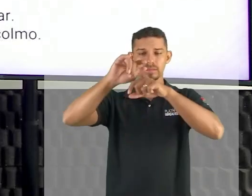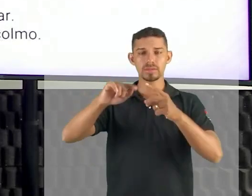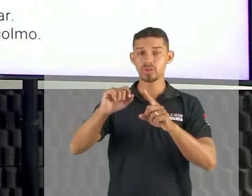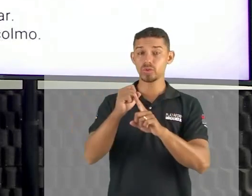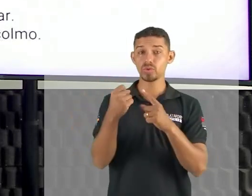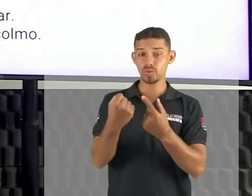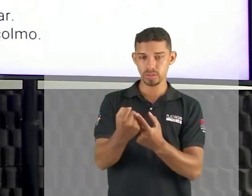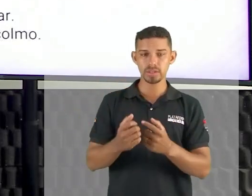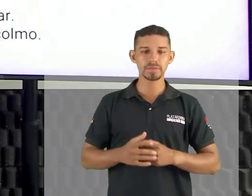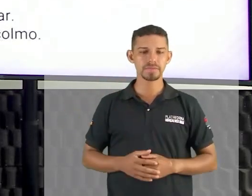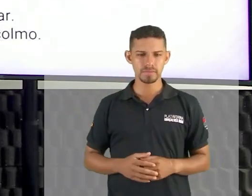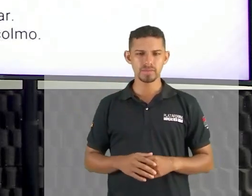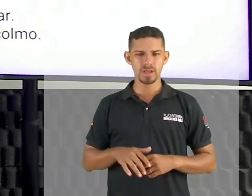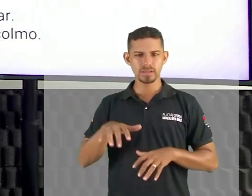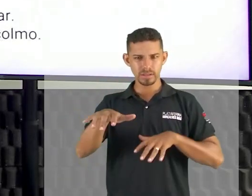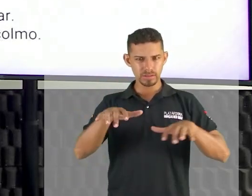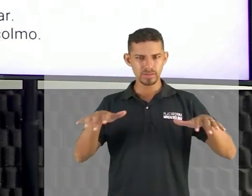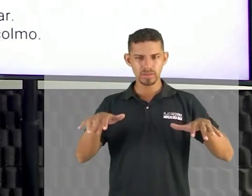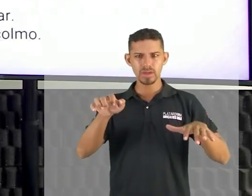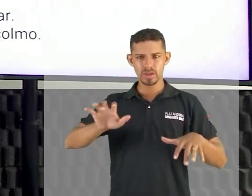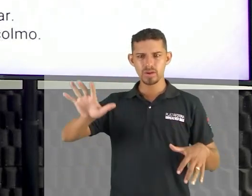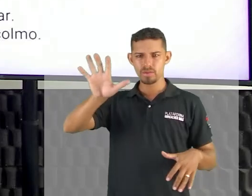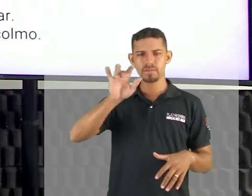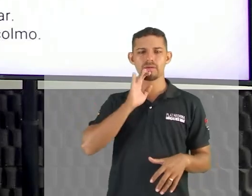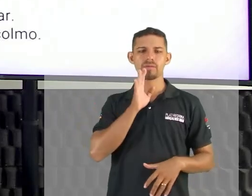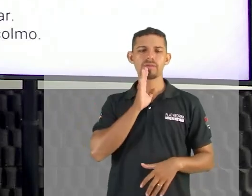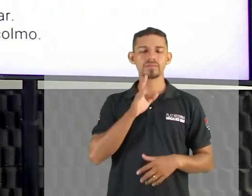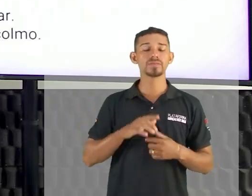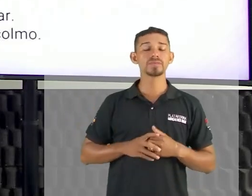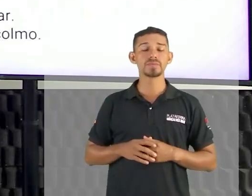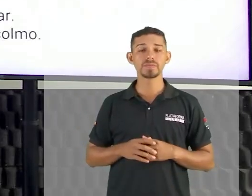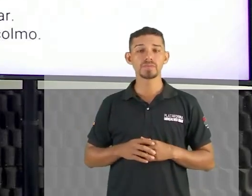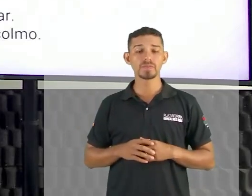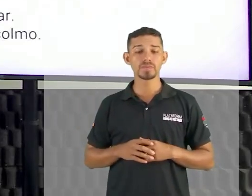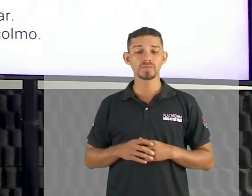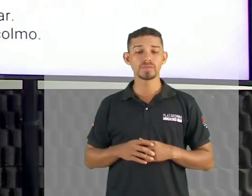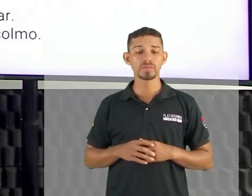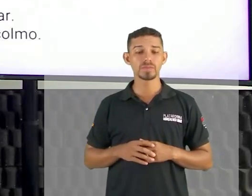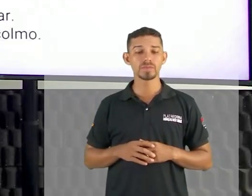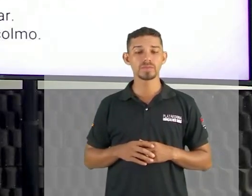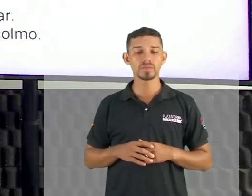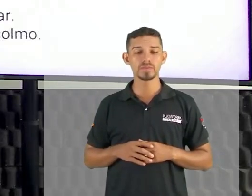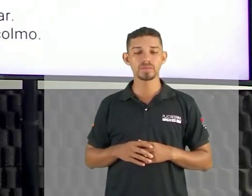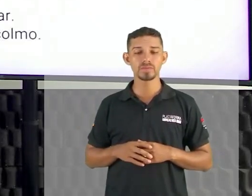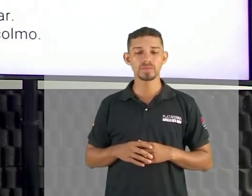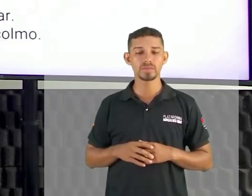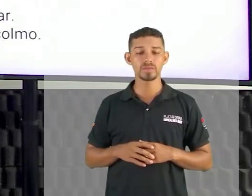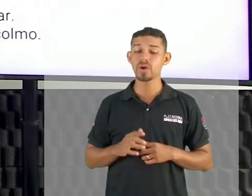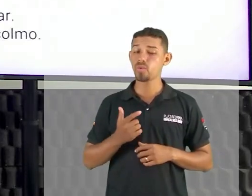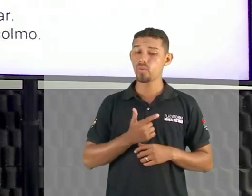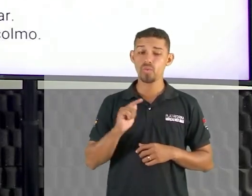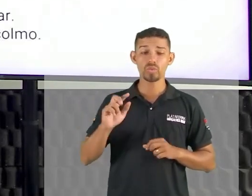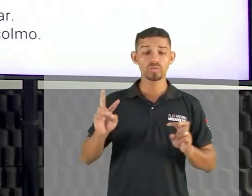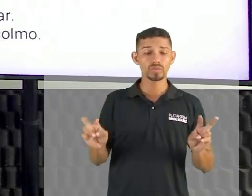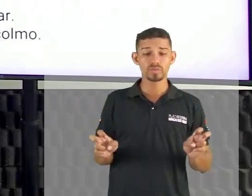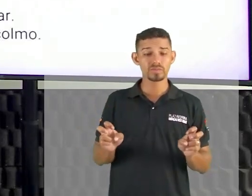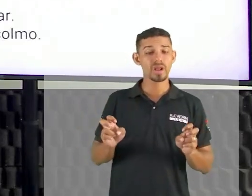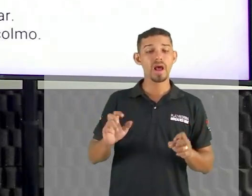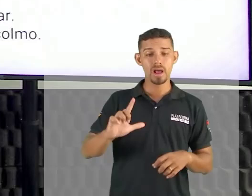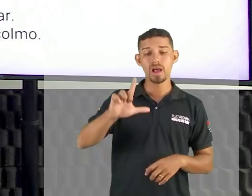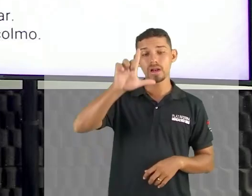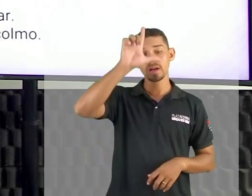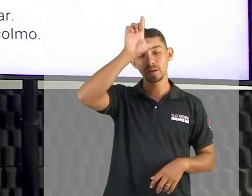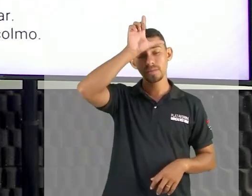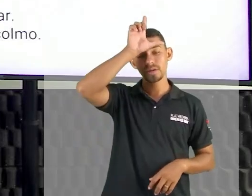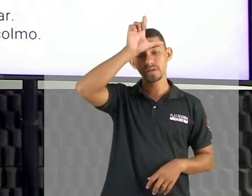e socialistas. Essa divisão europeia ficou conhecida como... Bom, gente, e aí nós temos um outro ponto aí, a Alemanha.